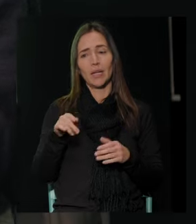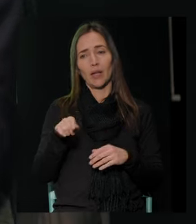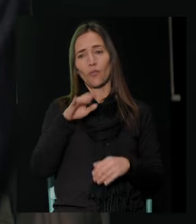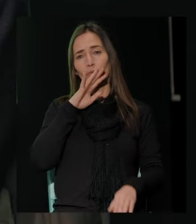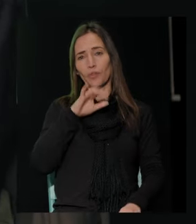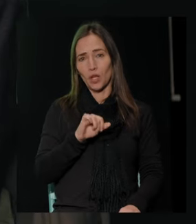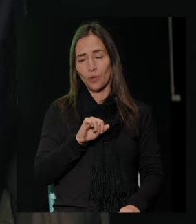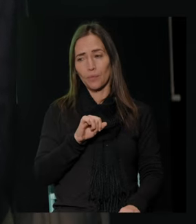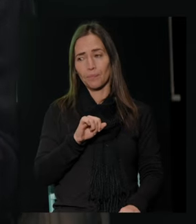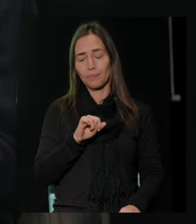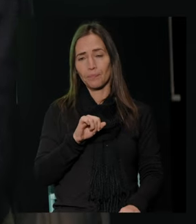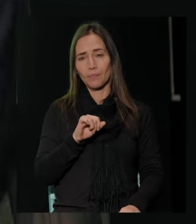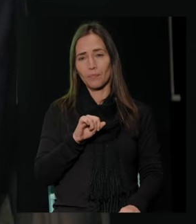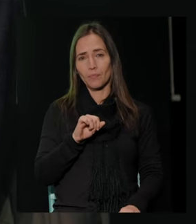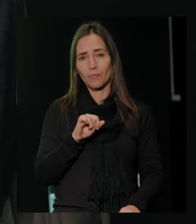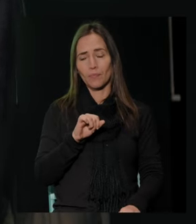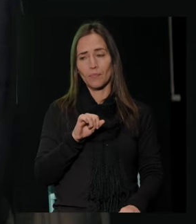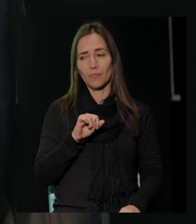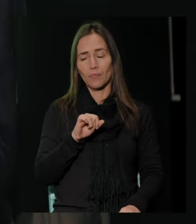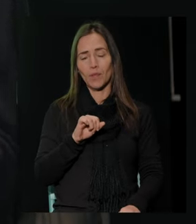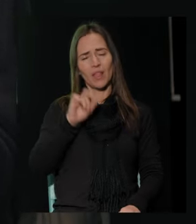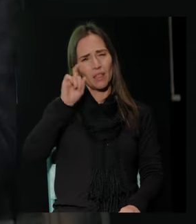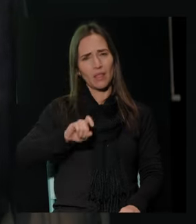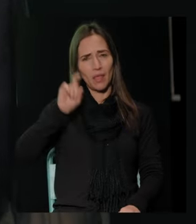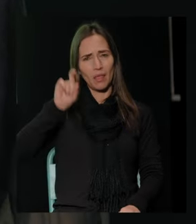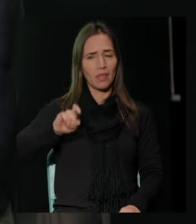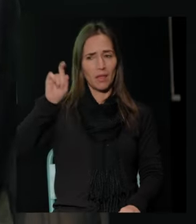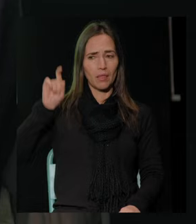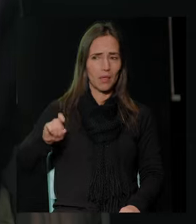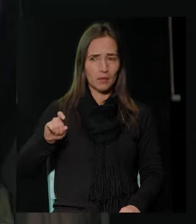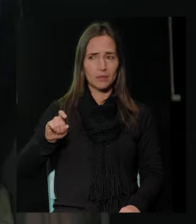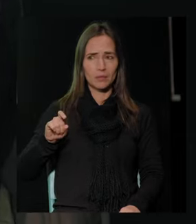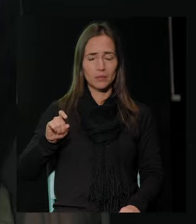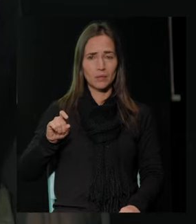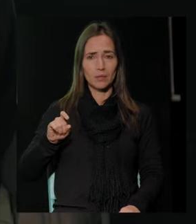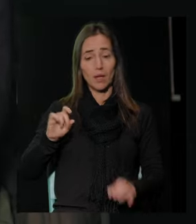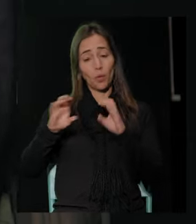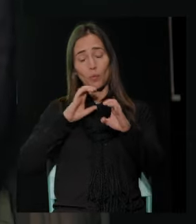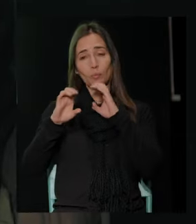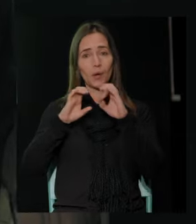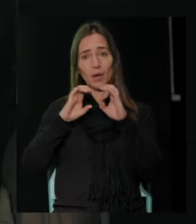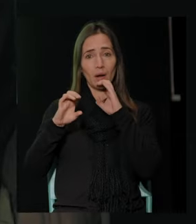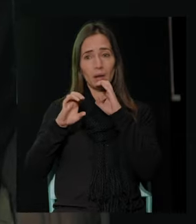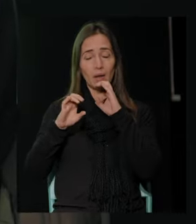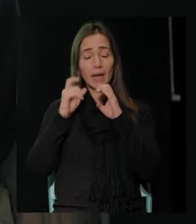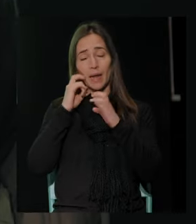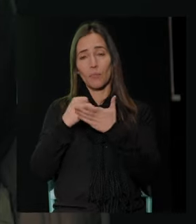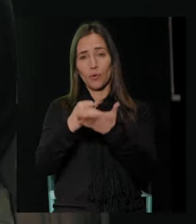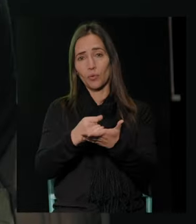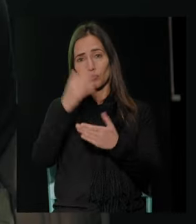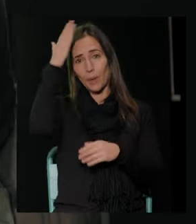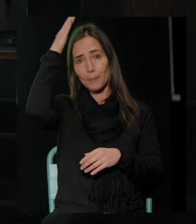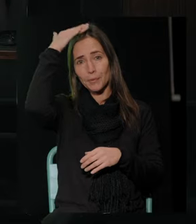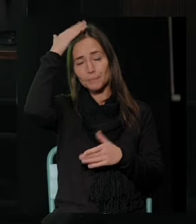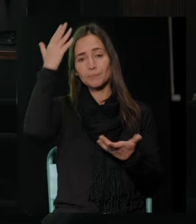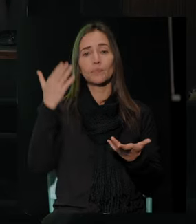o filho passava dias inteiros em comunicação com os apoiantes do